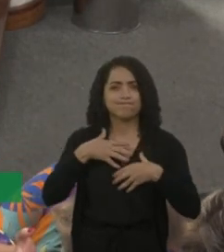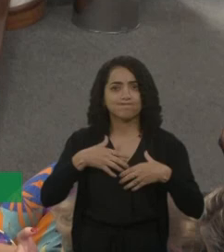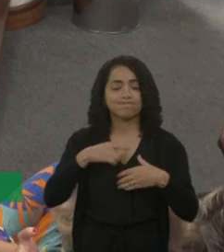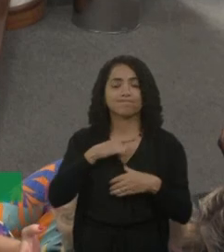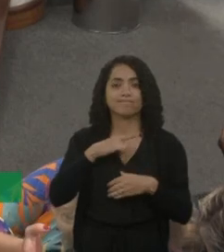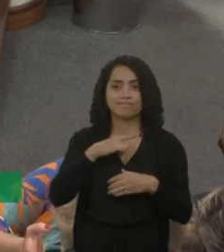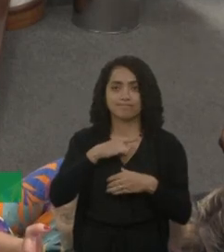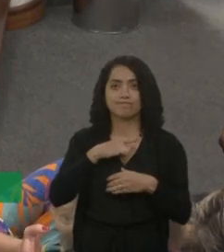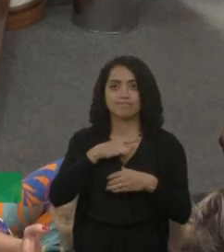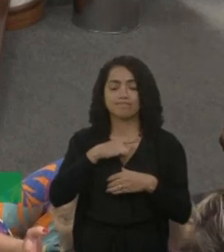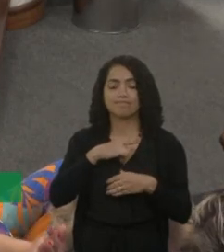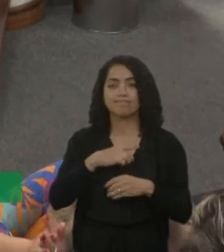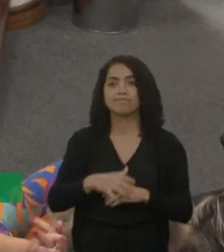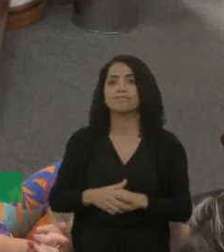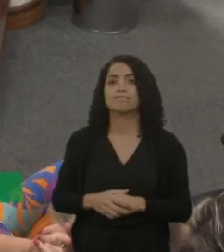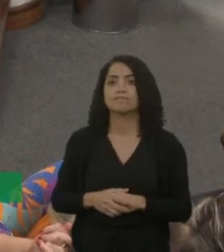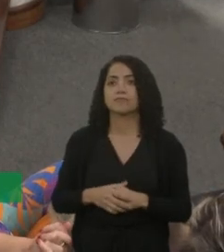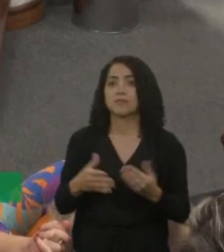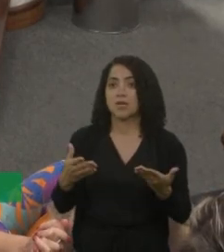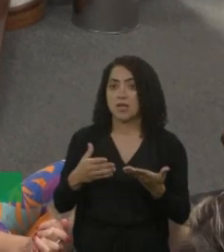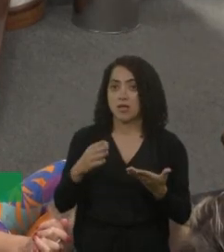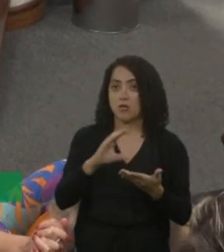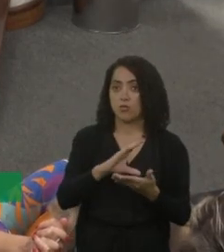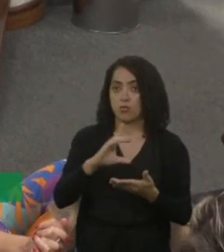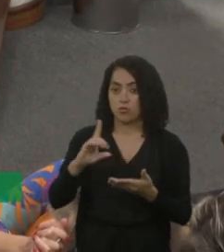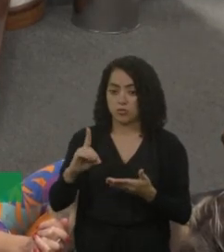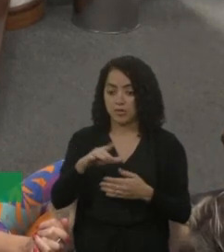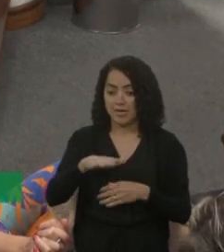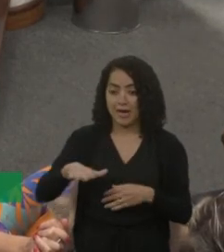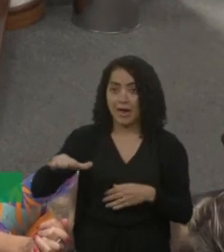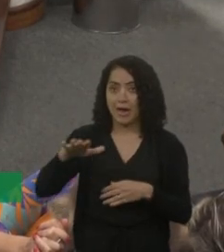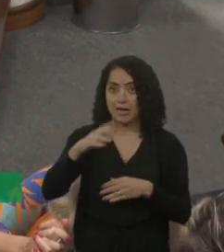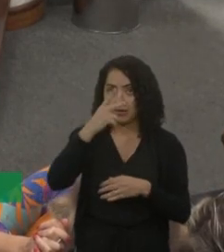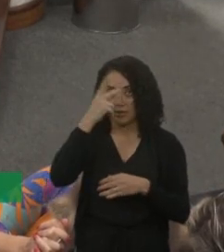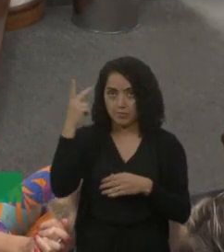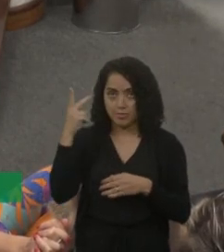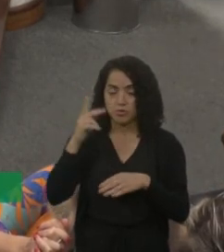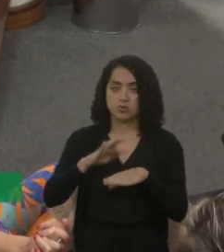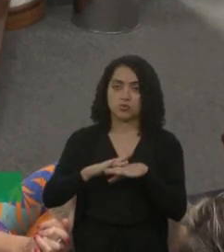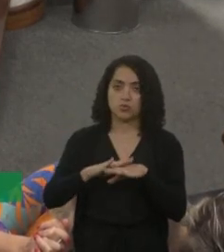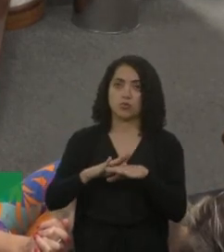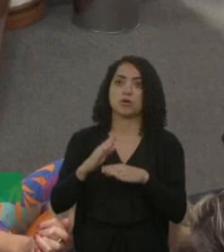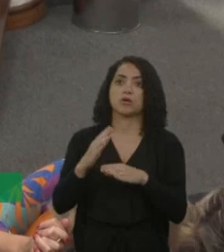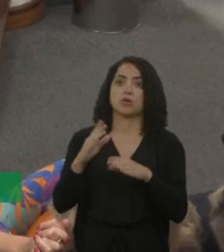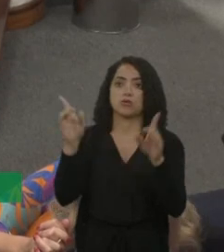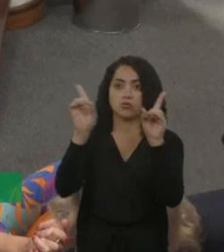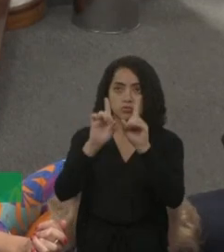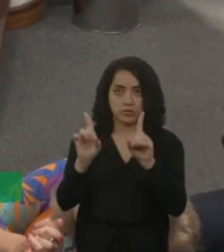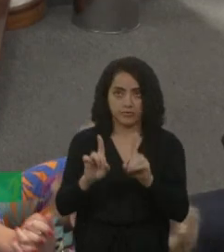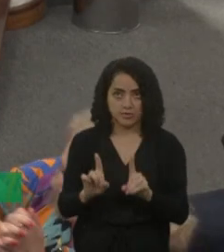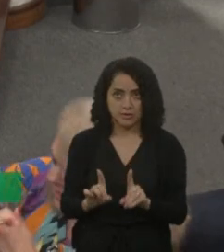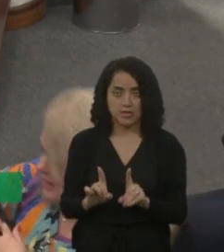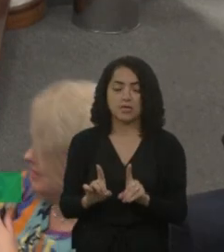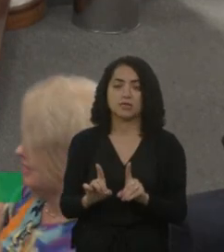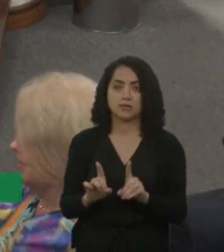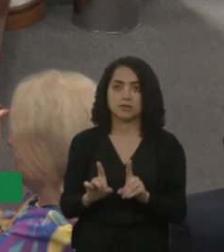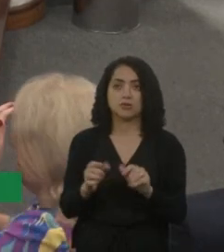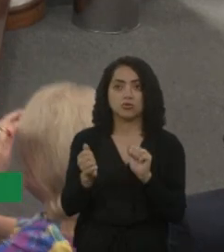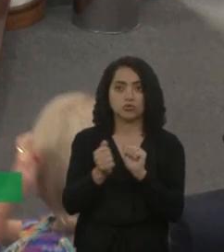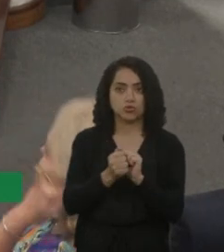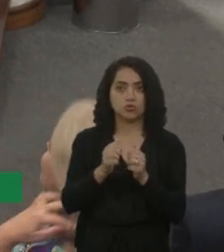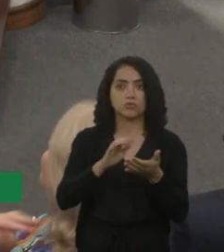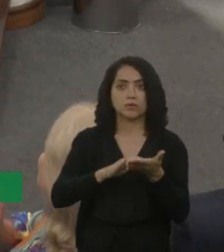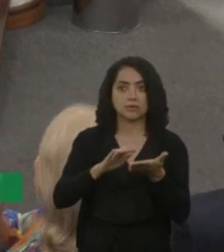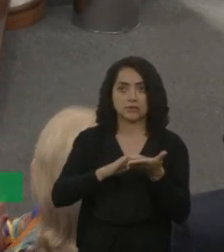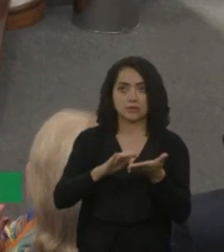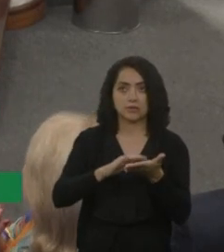né? Eu coordeno a área da pessoa com deficiência desde 2006 na Secretaria de Estado, e junto com a nossa